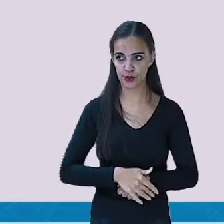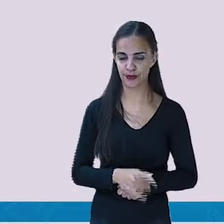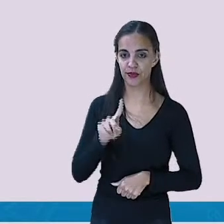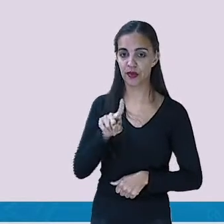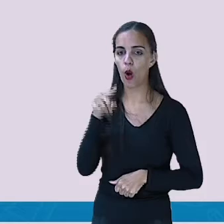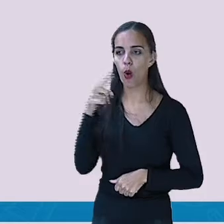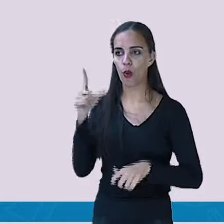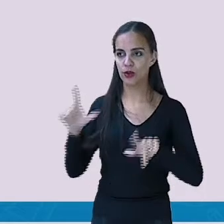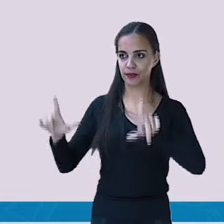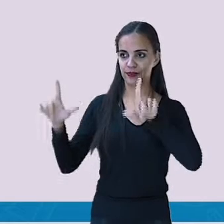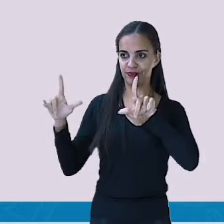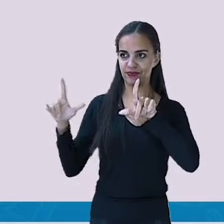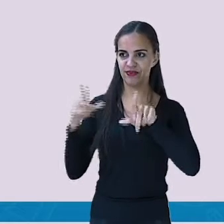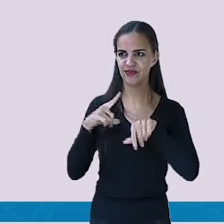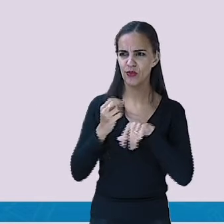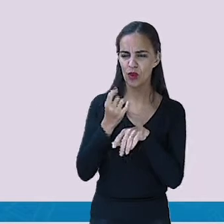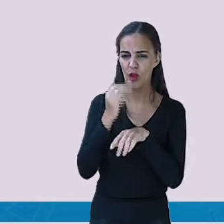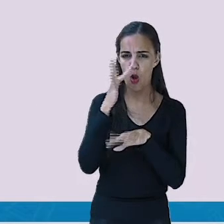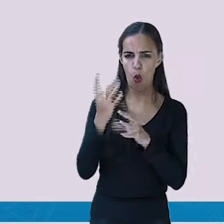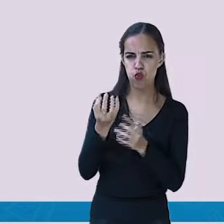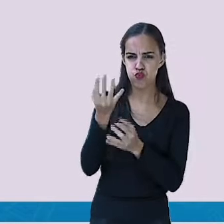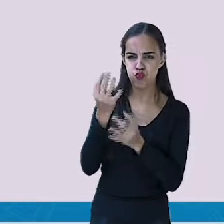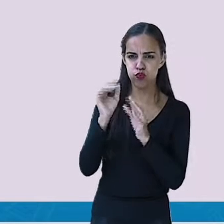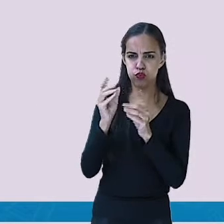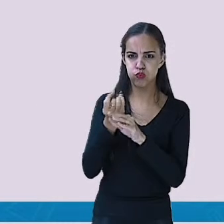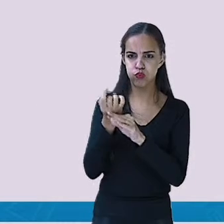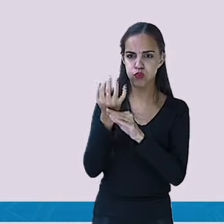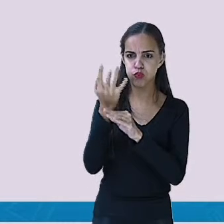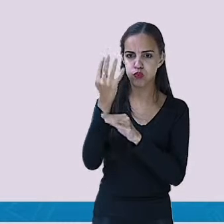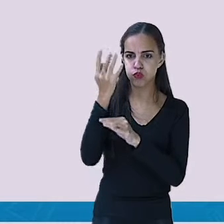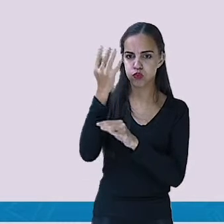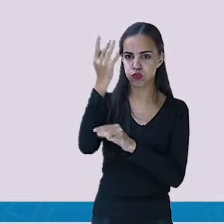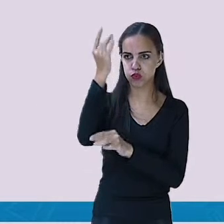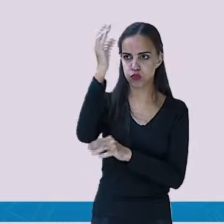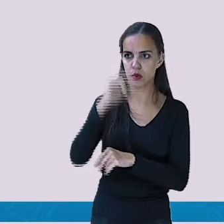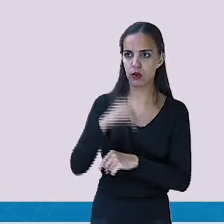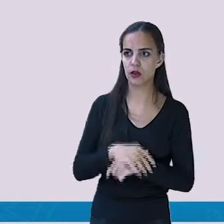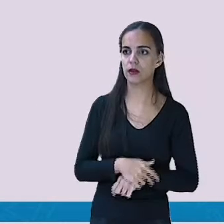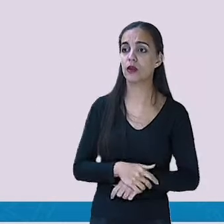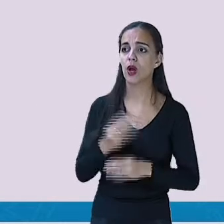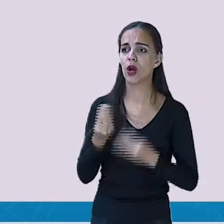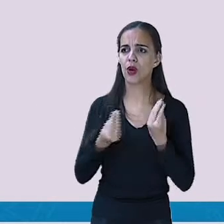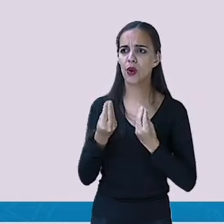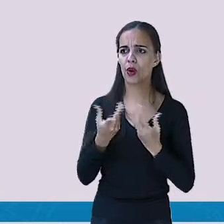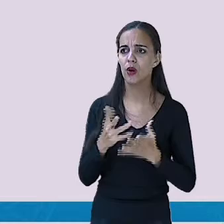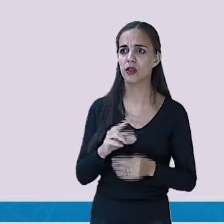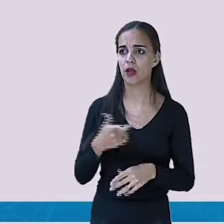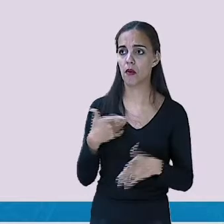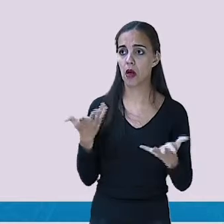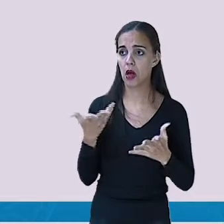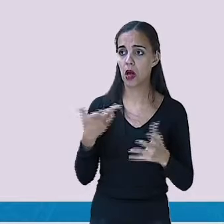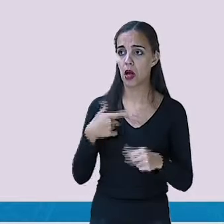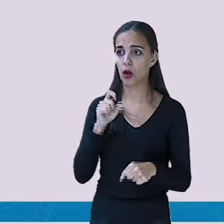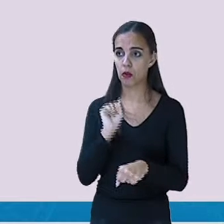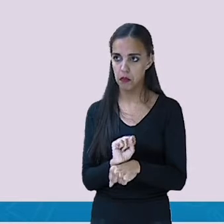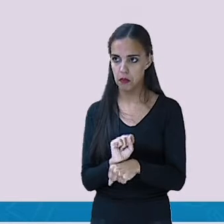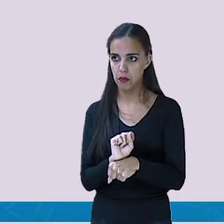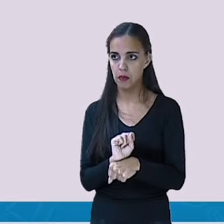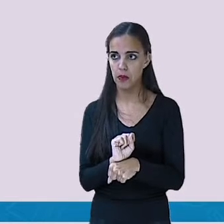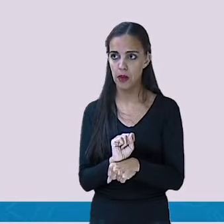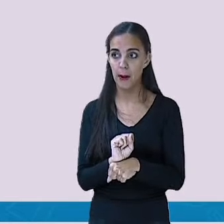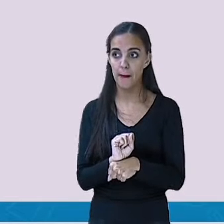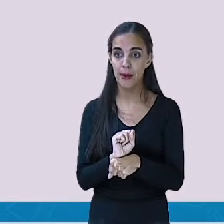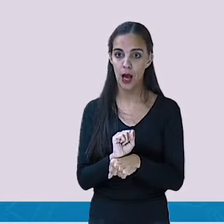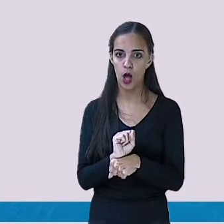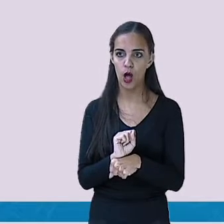imagem, gente, chaminés, fumaça, poluição. Então agora parou com as chaminés, parou com as